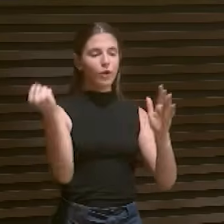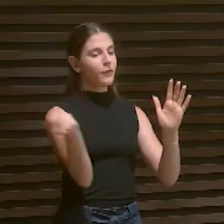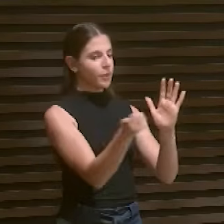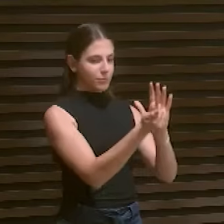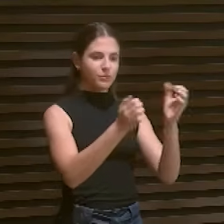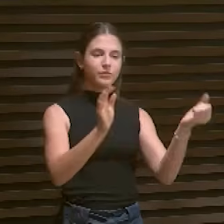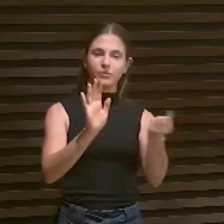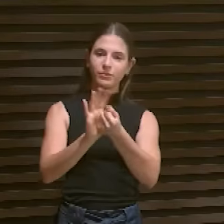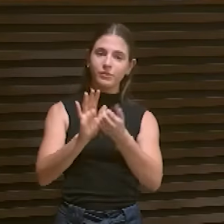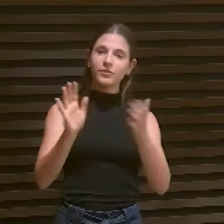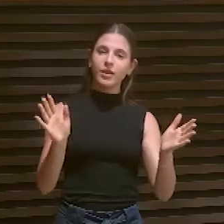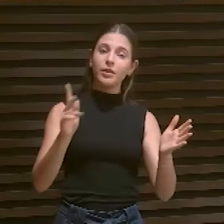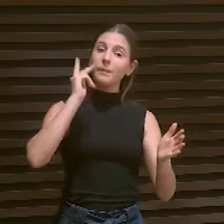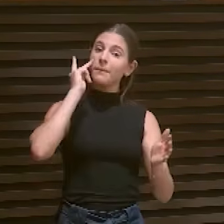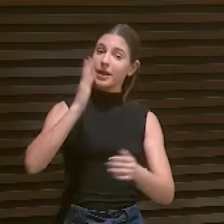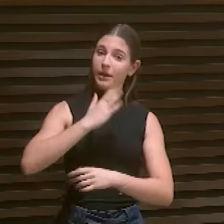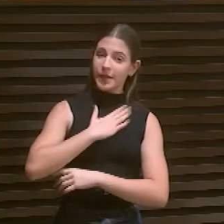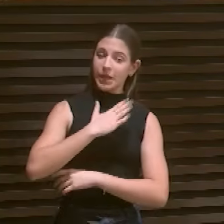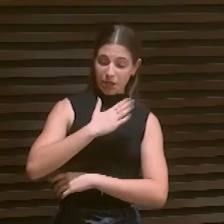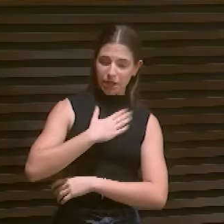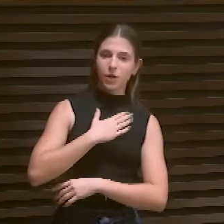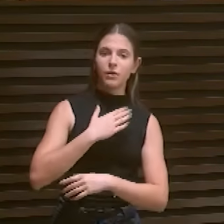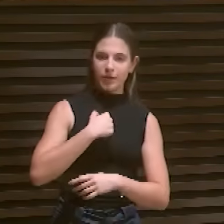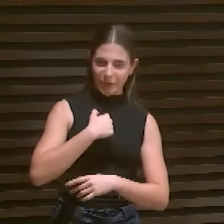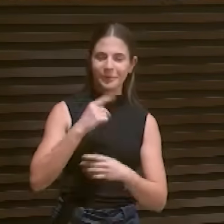crucificado para mim e eu para o mundo.